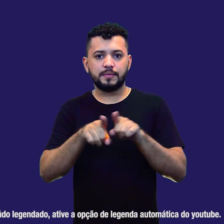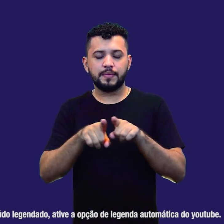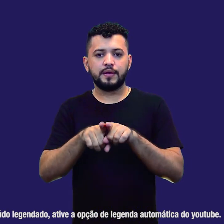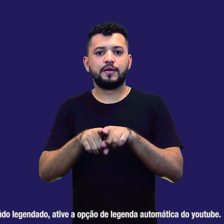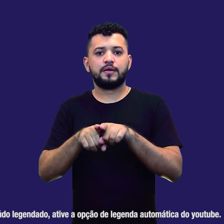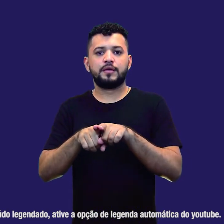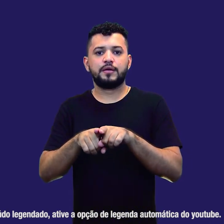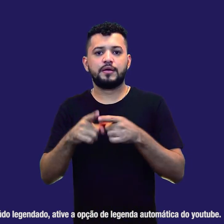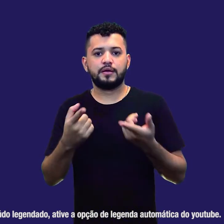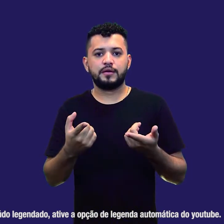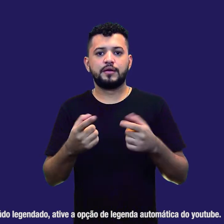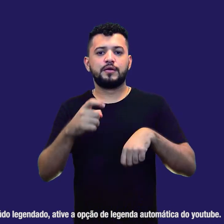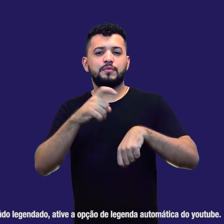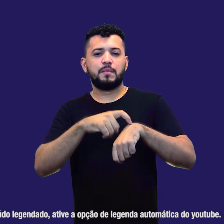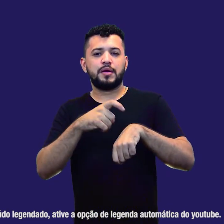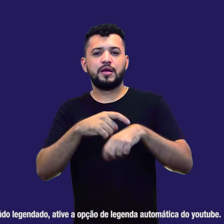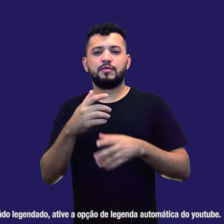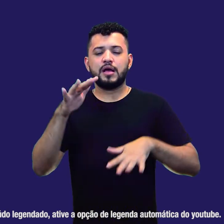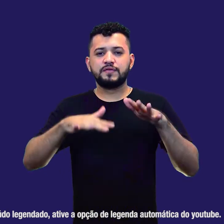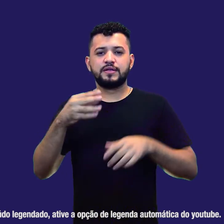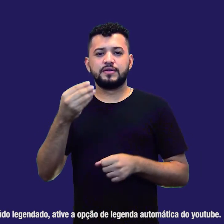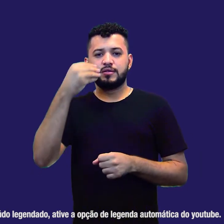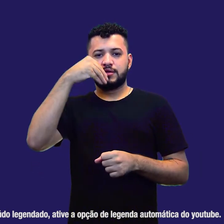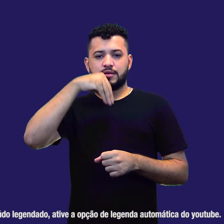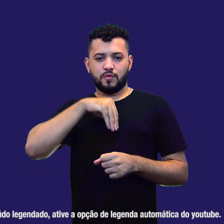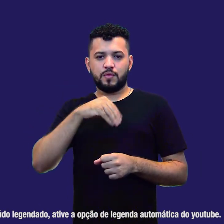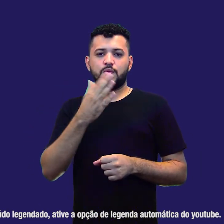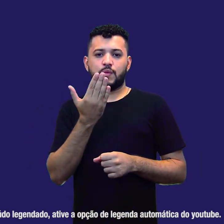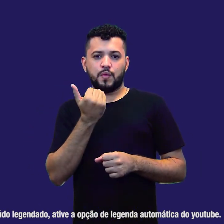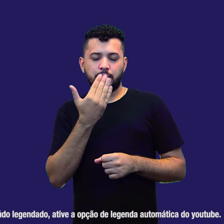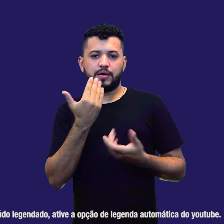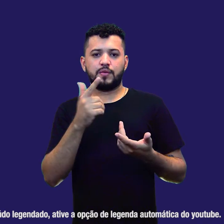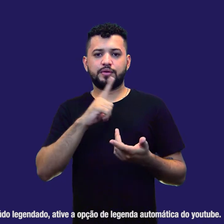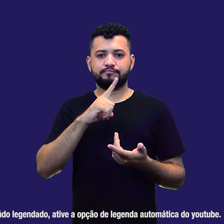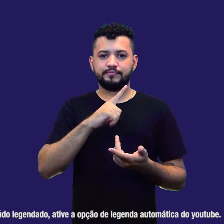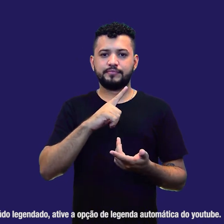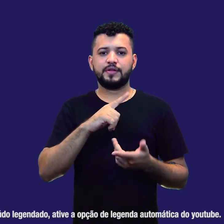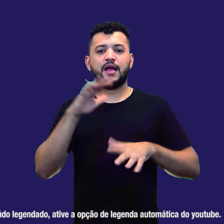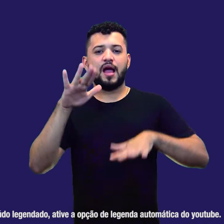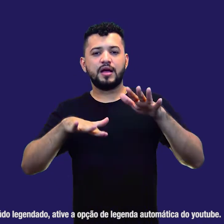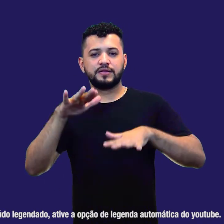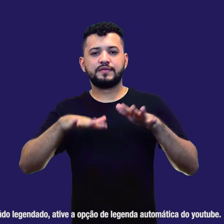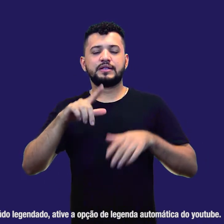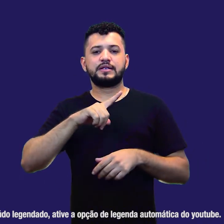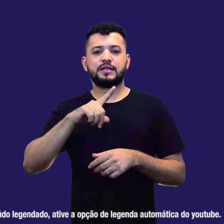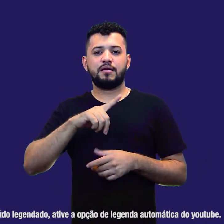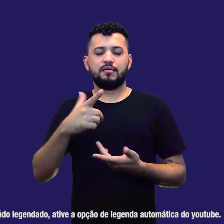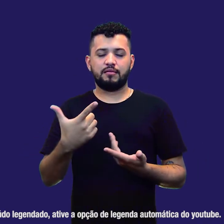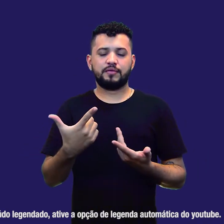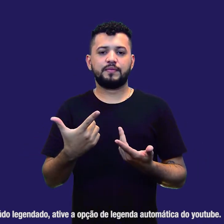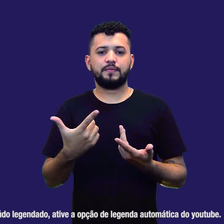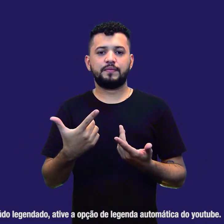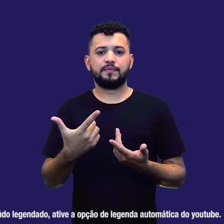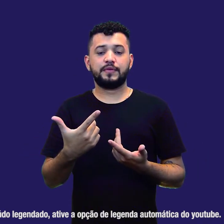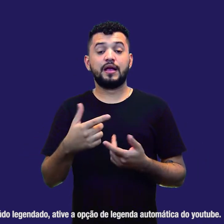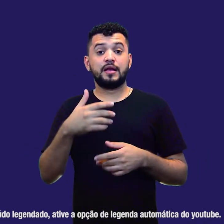um elemento, de carboidrato, de proteína. Então, tem coisas que a